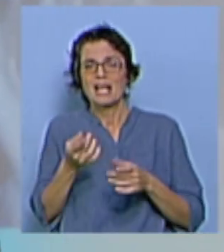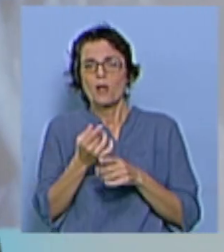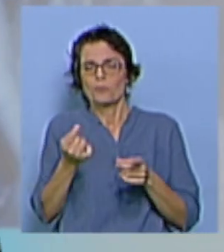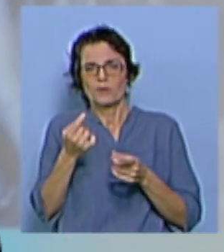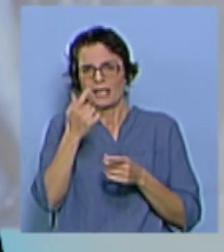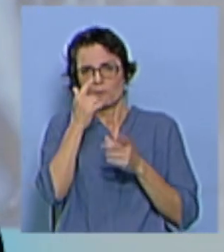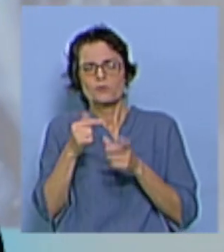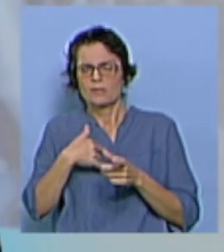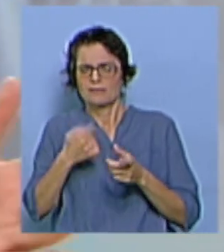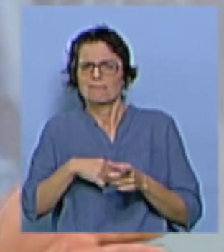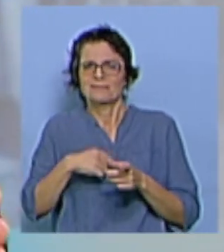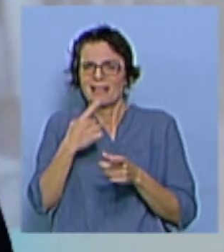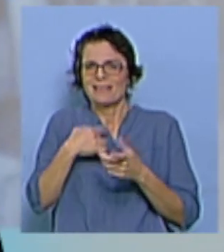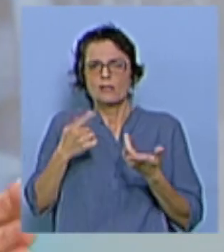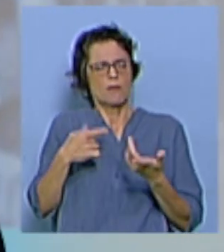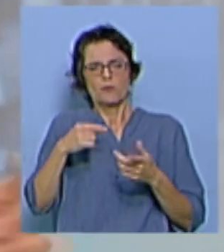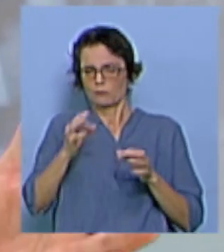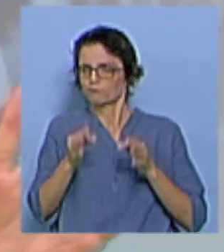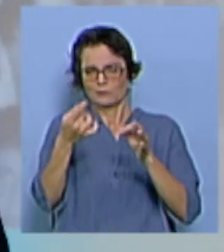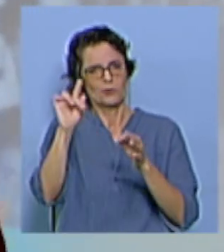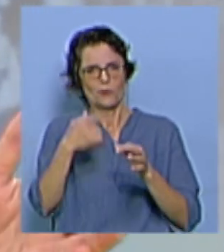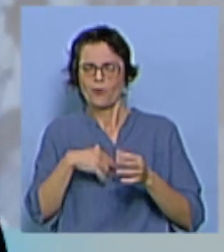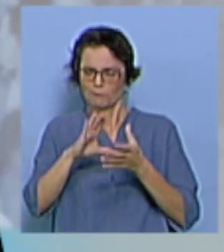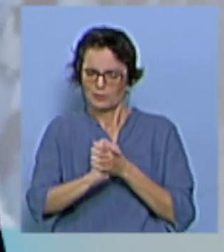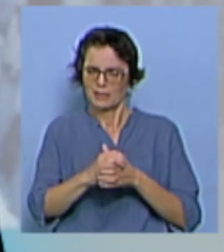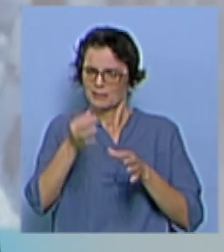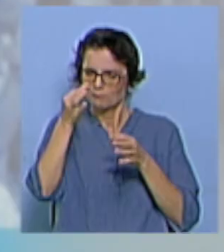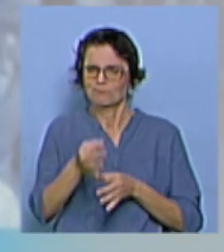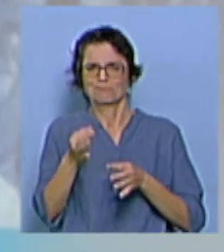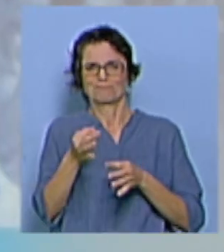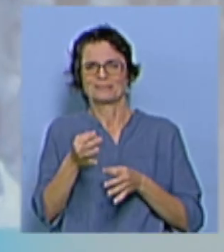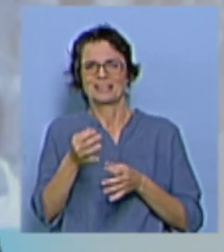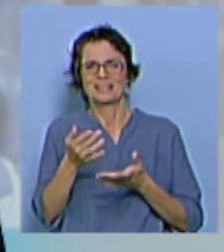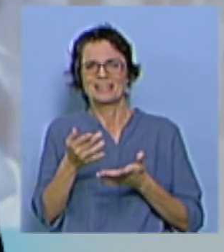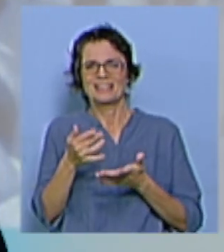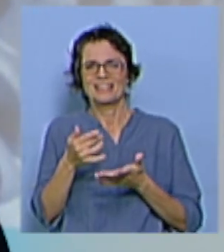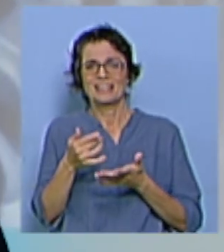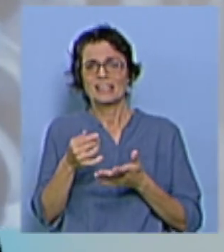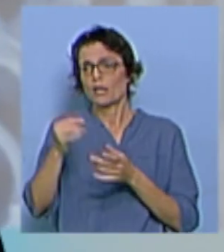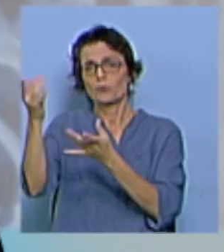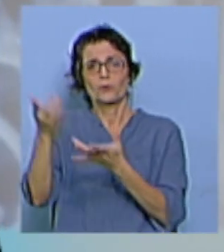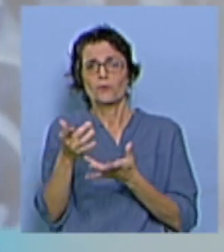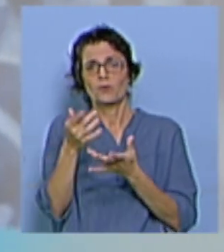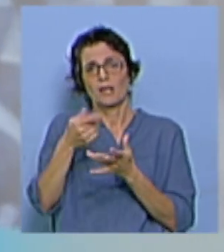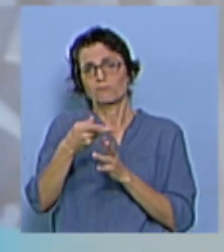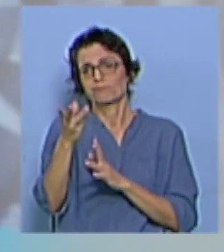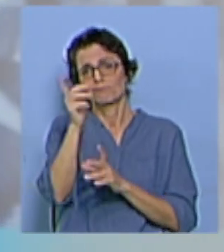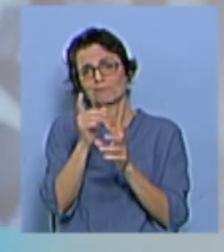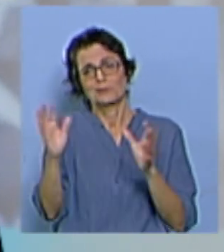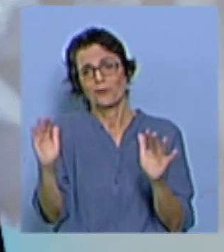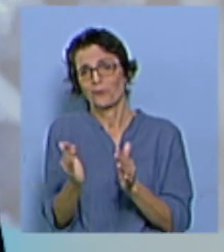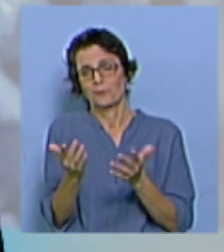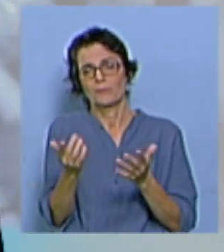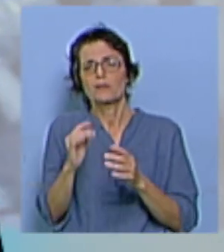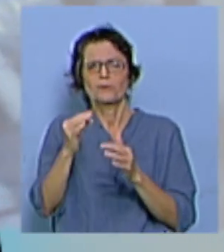e vamos casar agora, e depois vieram com um número mínimo de convidados e mais tarde, noutra altura, planeiam